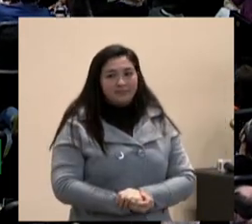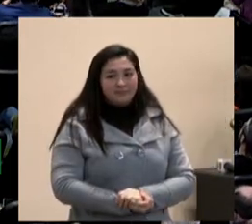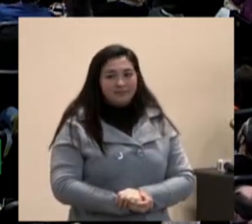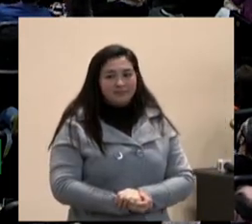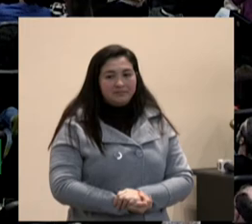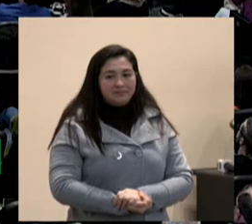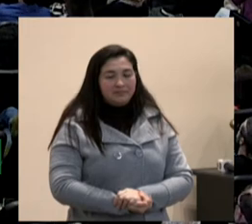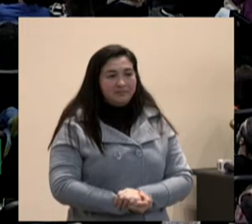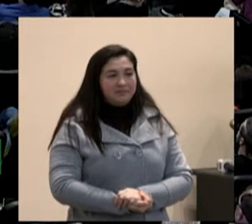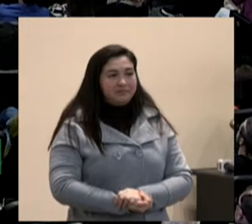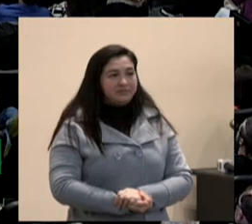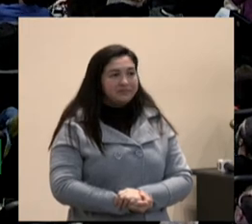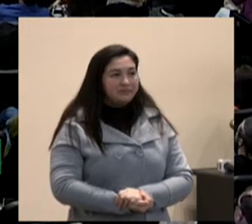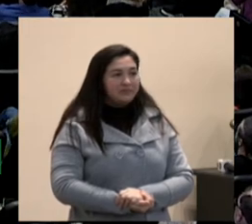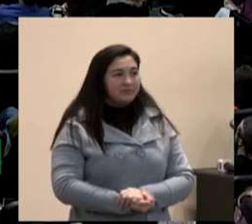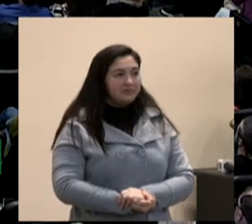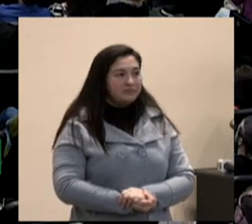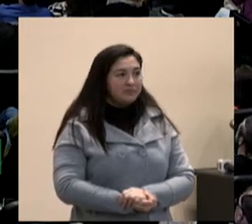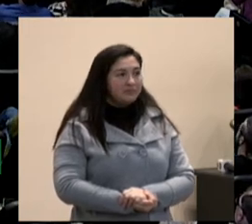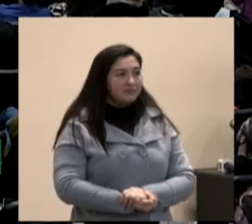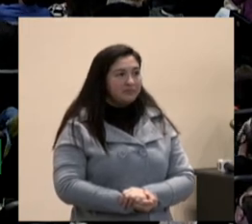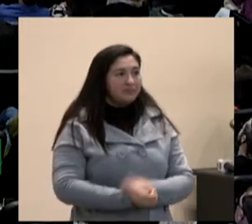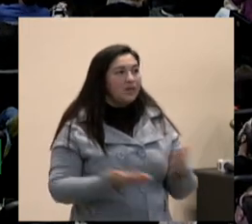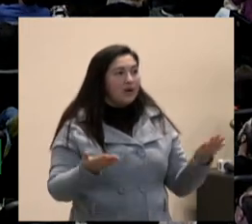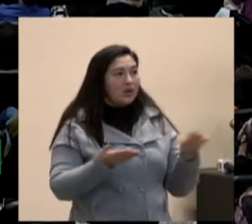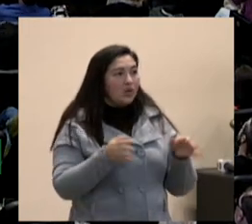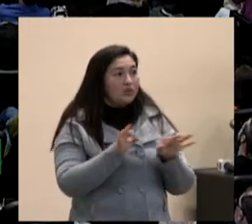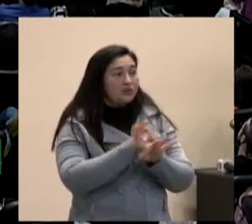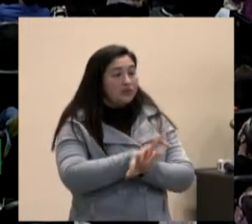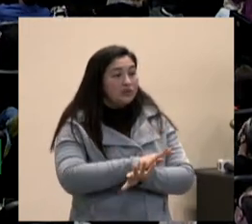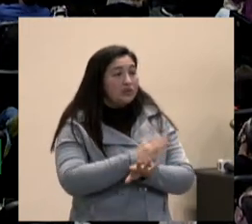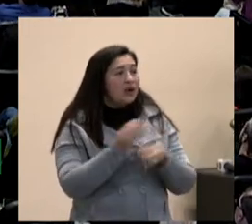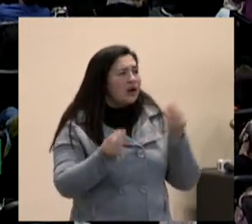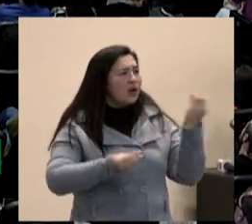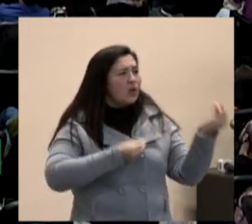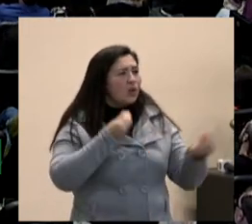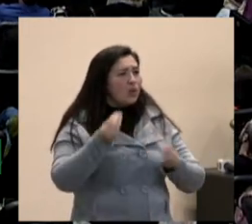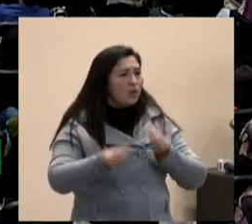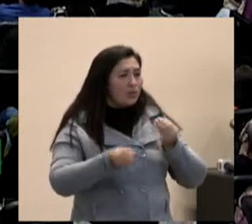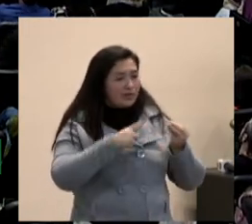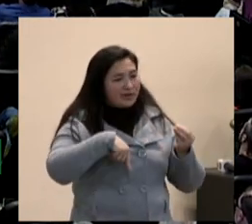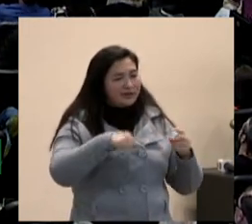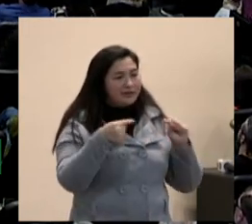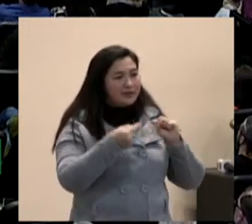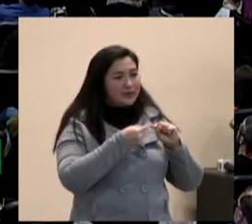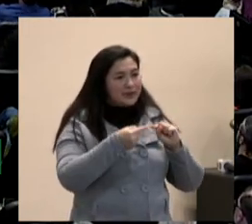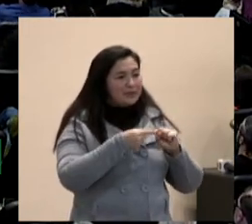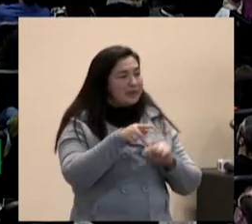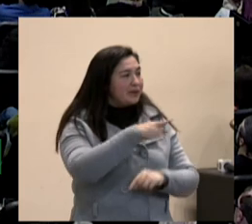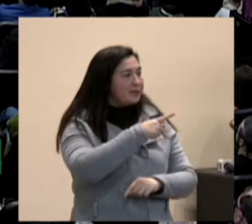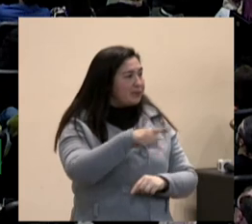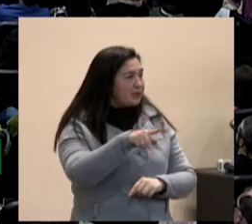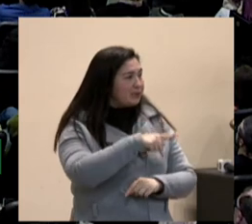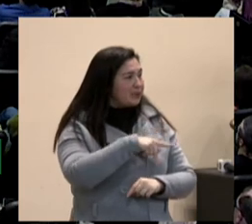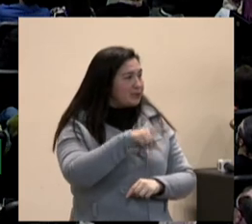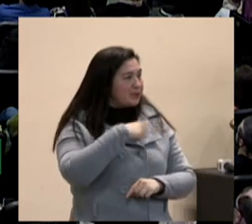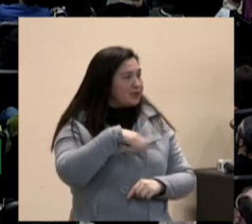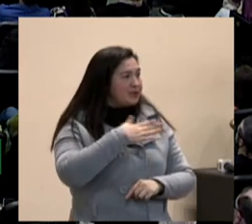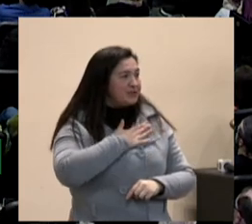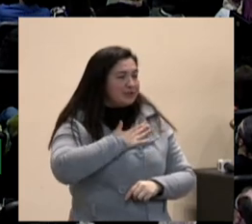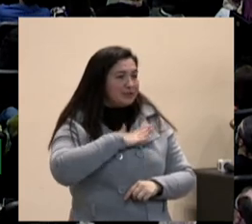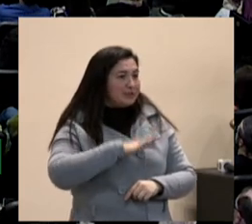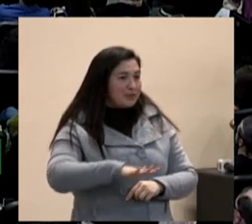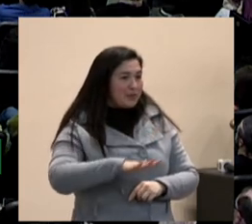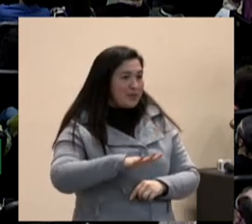Obrigada, Ângela. Bom, minha tarefa agora é fazer esse encerramento de uma maneira que a gente, como professoras e como debatedoras, a gente não gosta, que é não abrindo